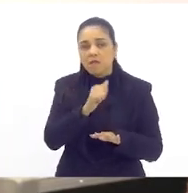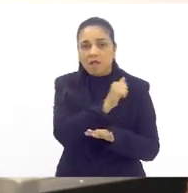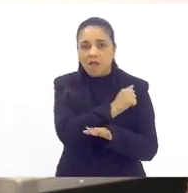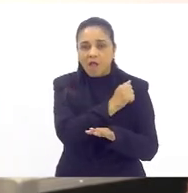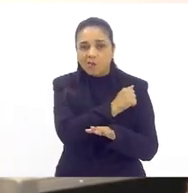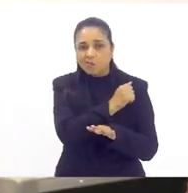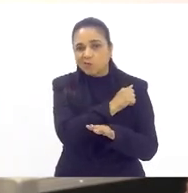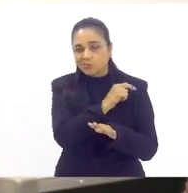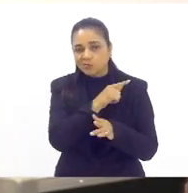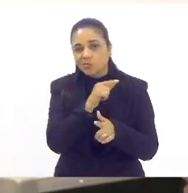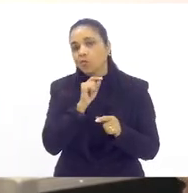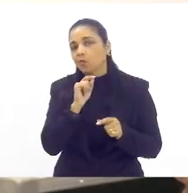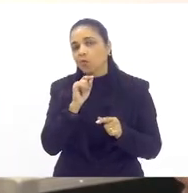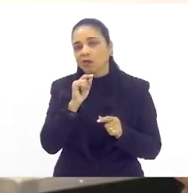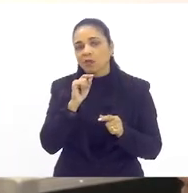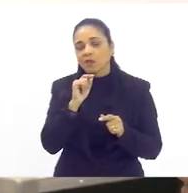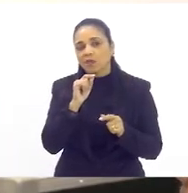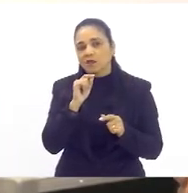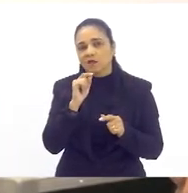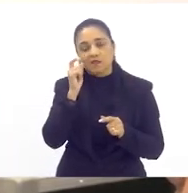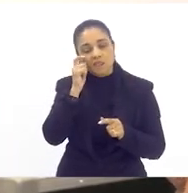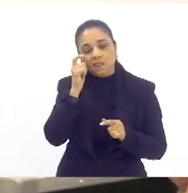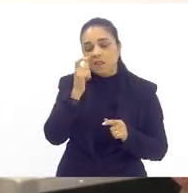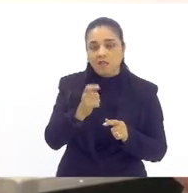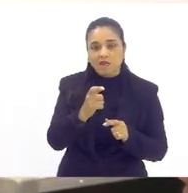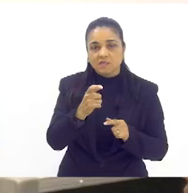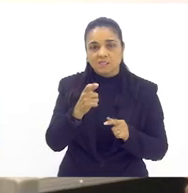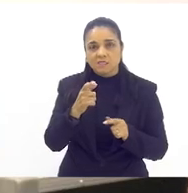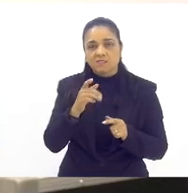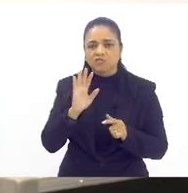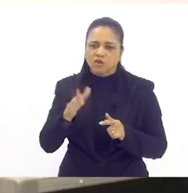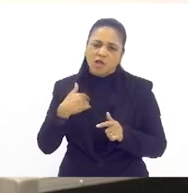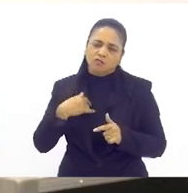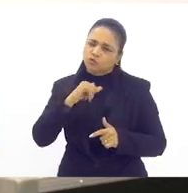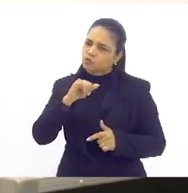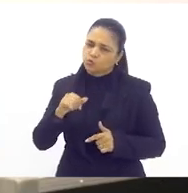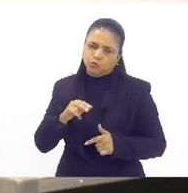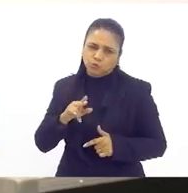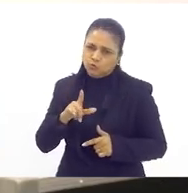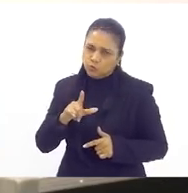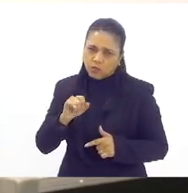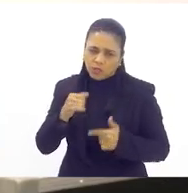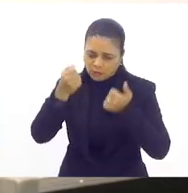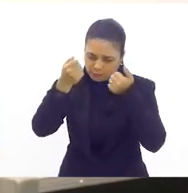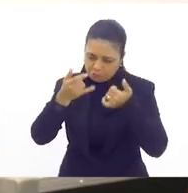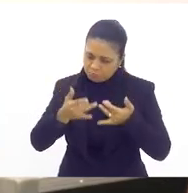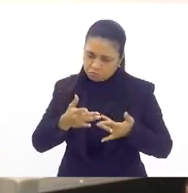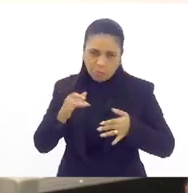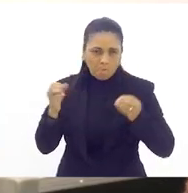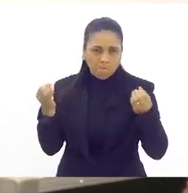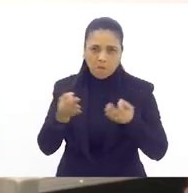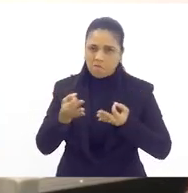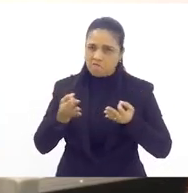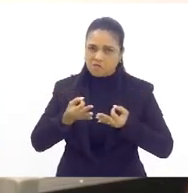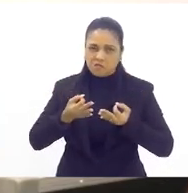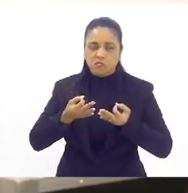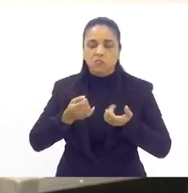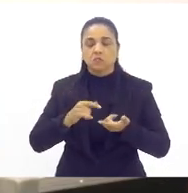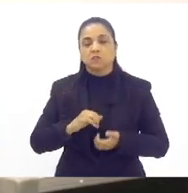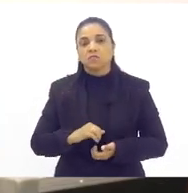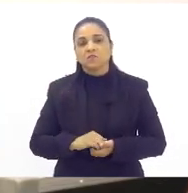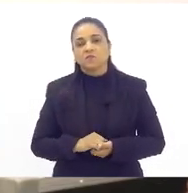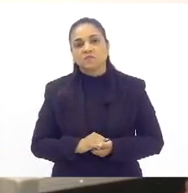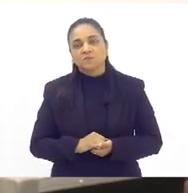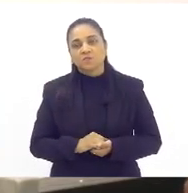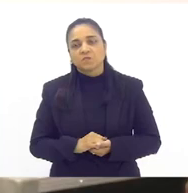fatores que leva os alunos a ficar na escola não vou falar porque a Juliana falou de forma brilhante aqui né Alguns alguns fatores né